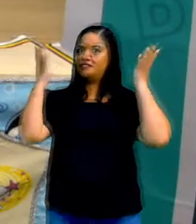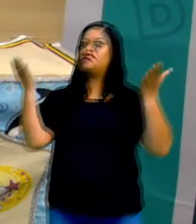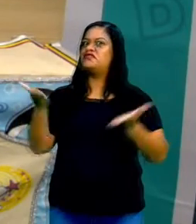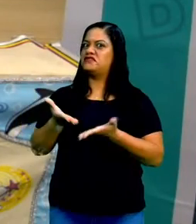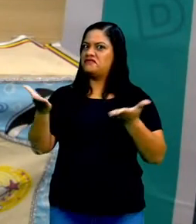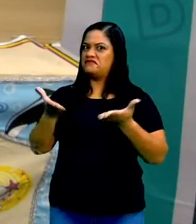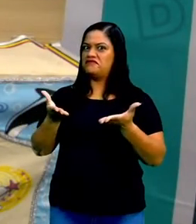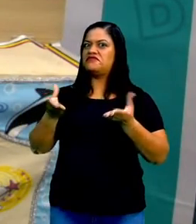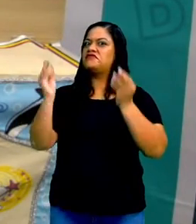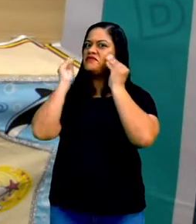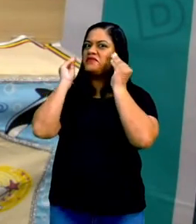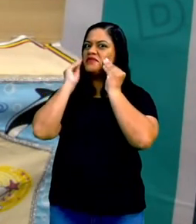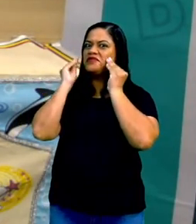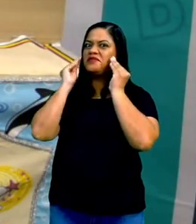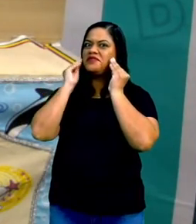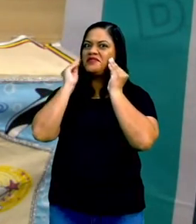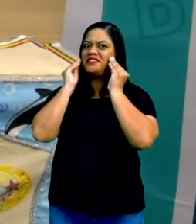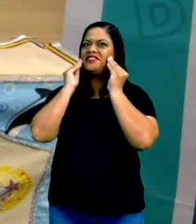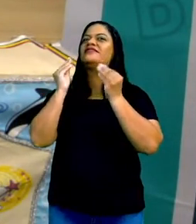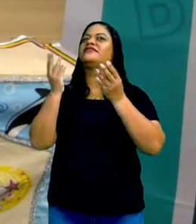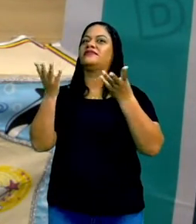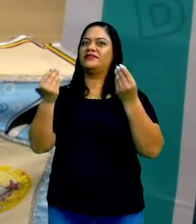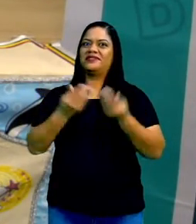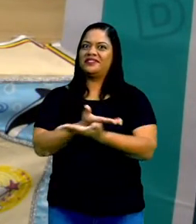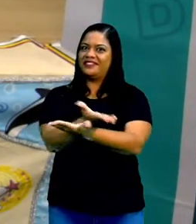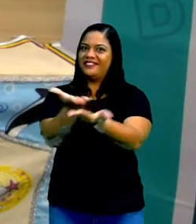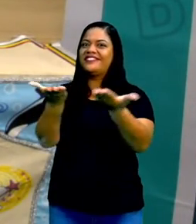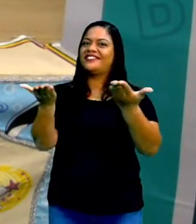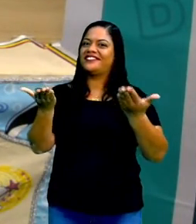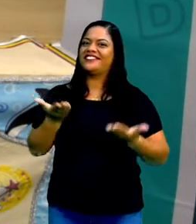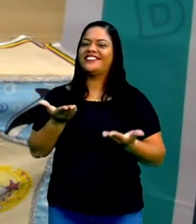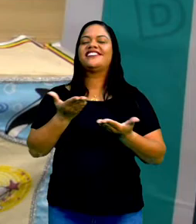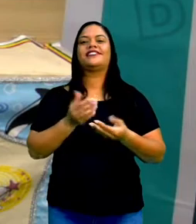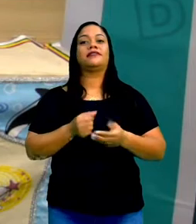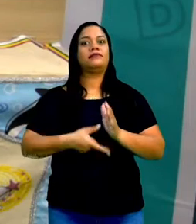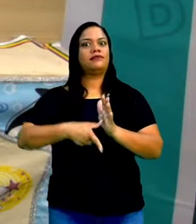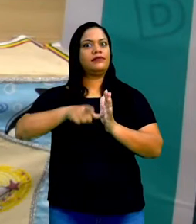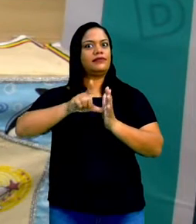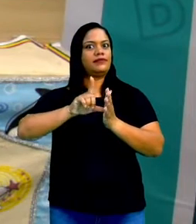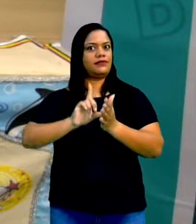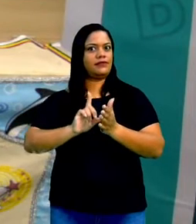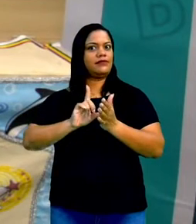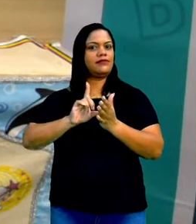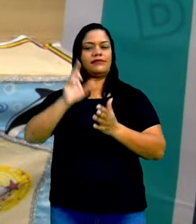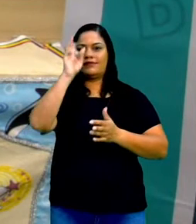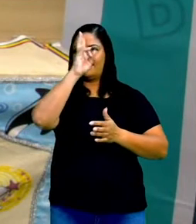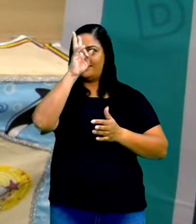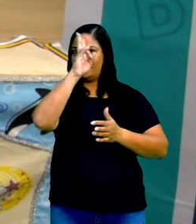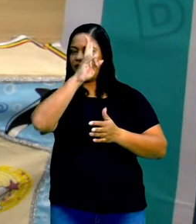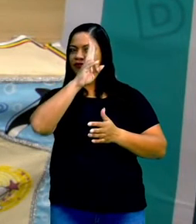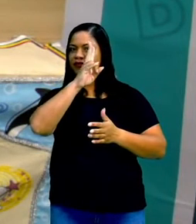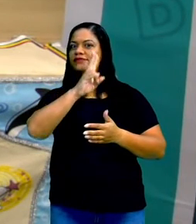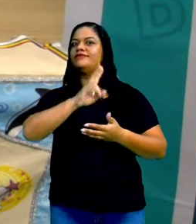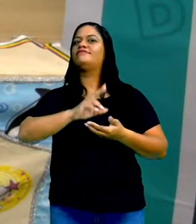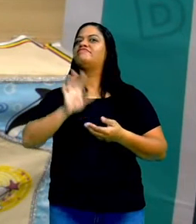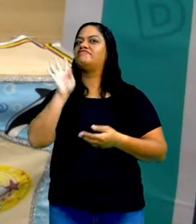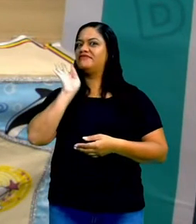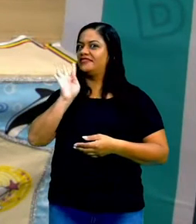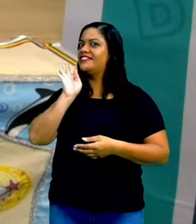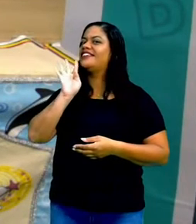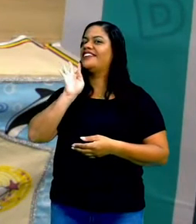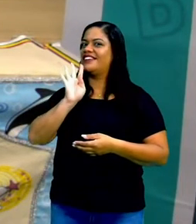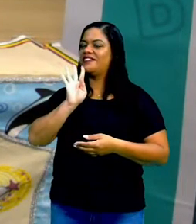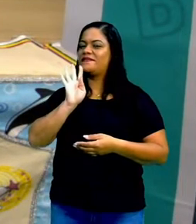tá tão beijoqueira. Tome beijo, beijo, beijo pra todo mundo. Mas antes da nossa história, que a história tá bem